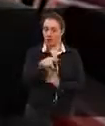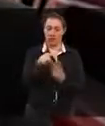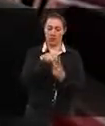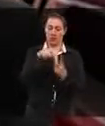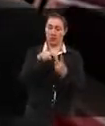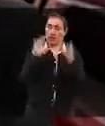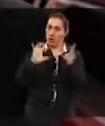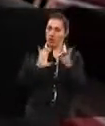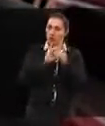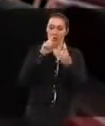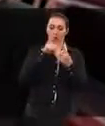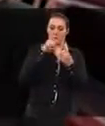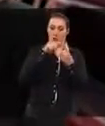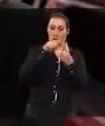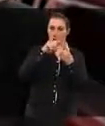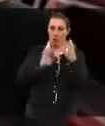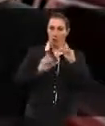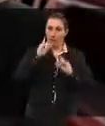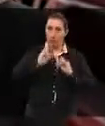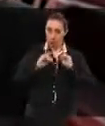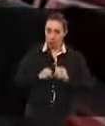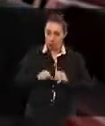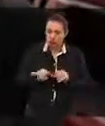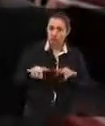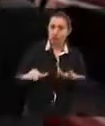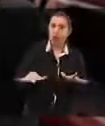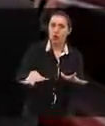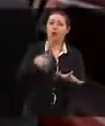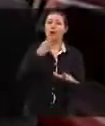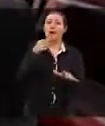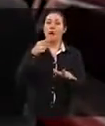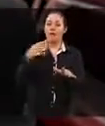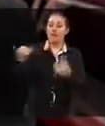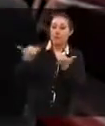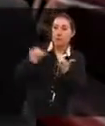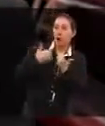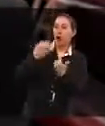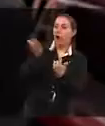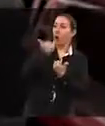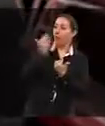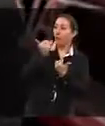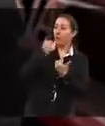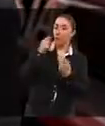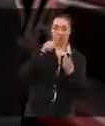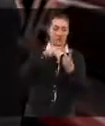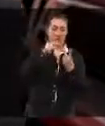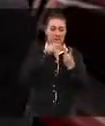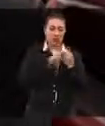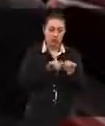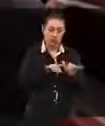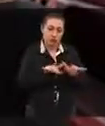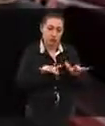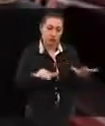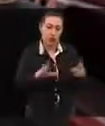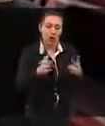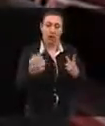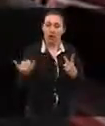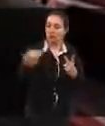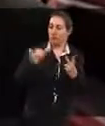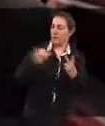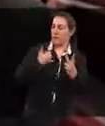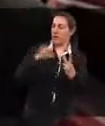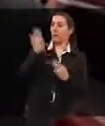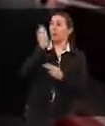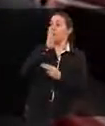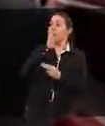os efeitos, né? Então, assim, o meu hormônio liberado pelo estômago, ele diz, coma. E o meu liberado pelo hipotálamo diz, pare de comer.